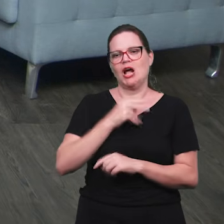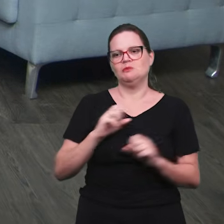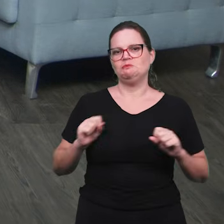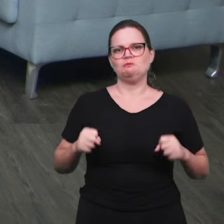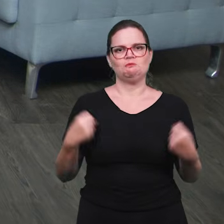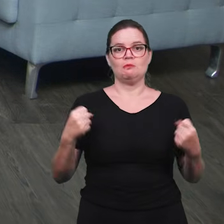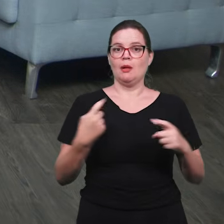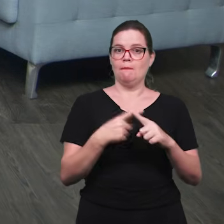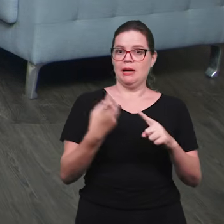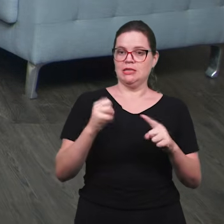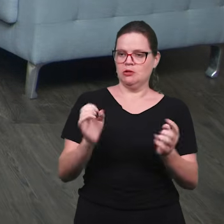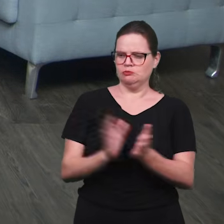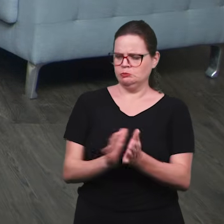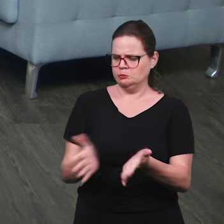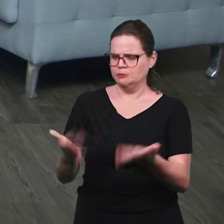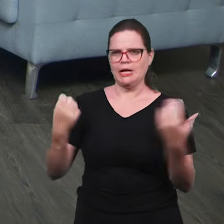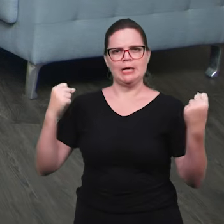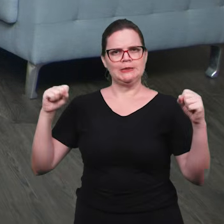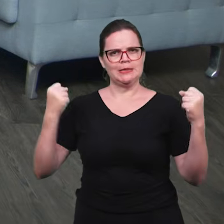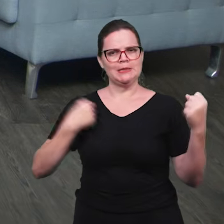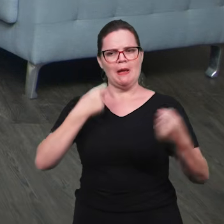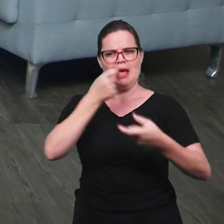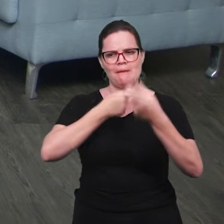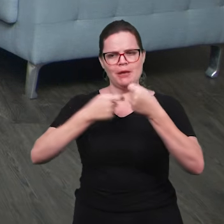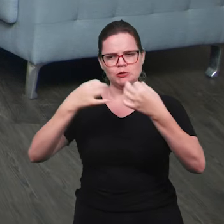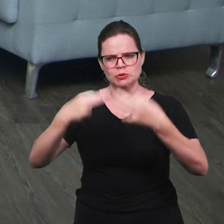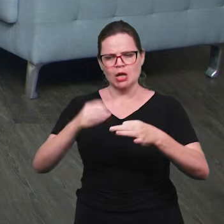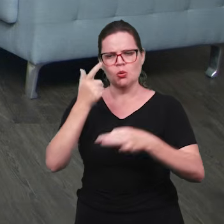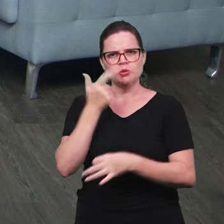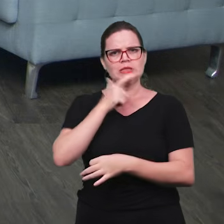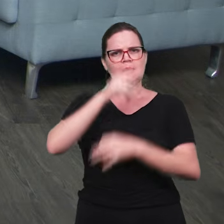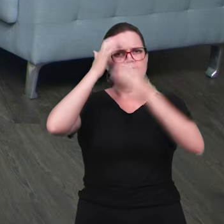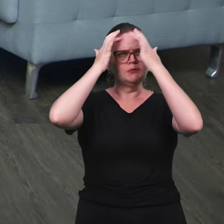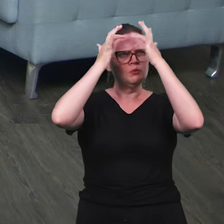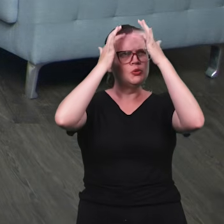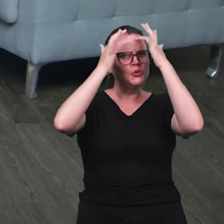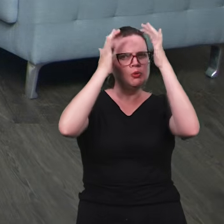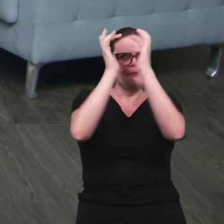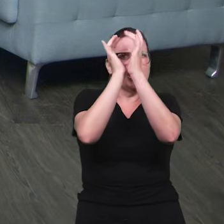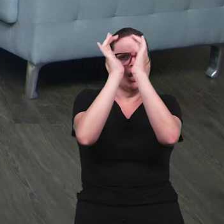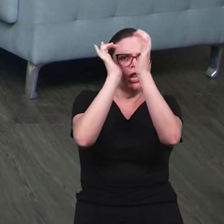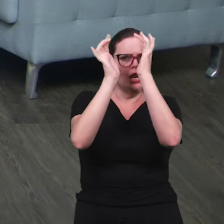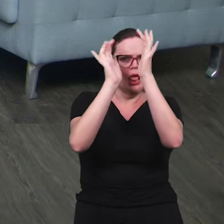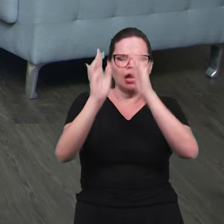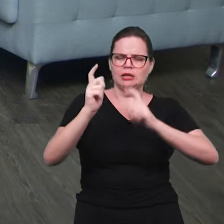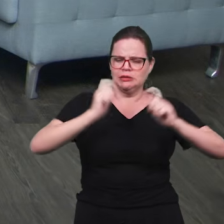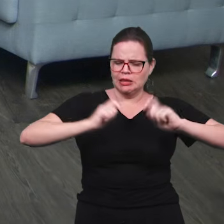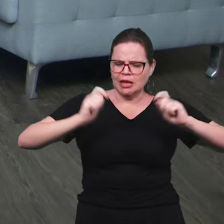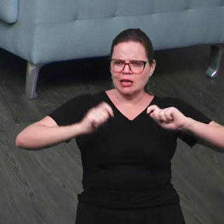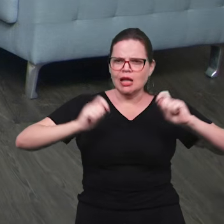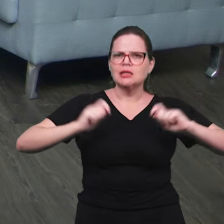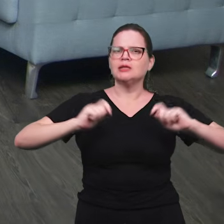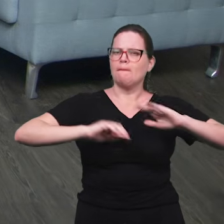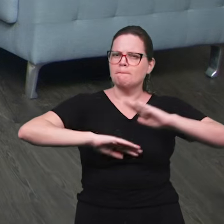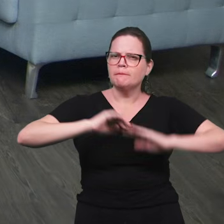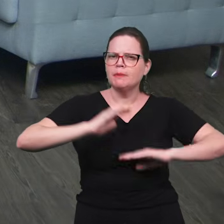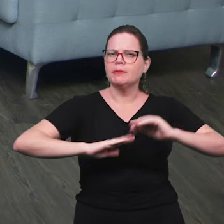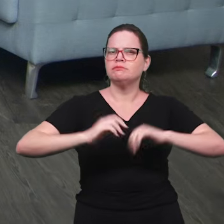ele faz um exercício, ele faz uso das medicações, ele consegue ter essa habilidade